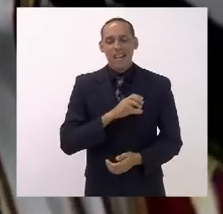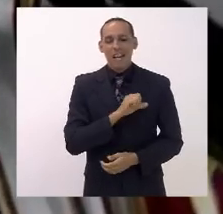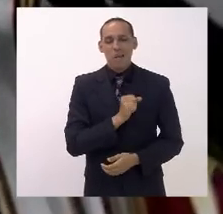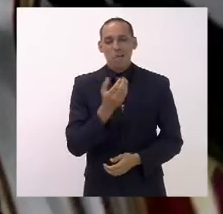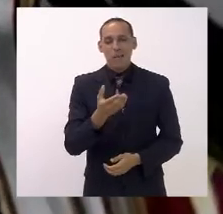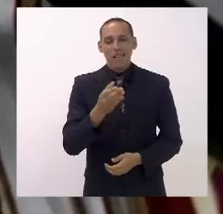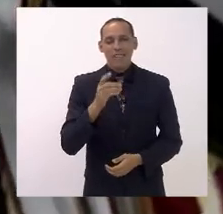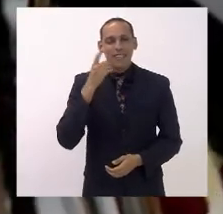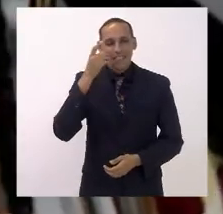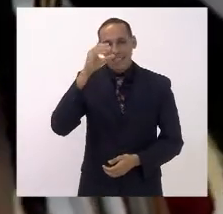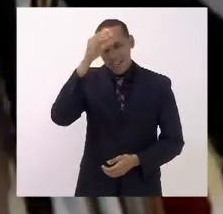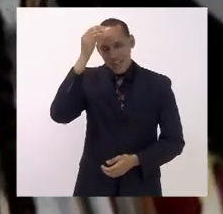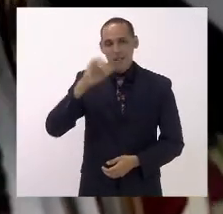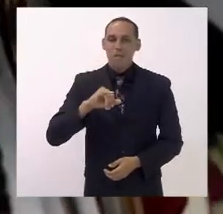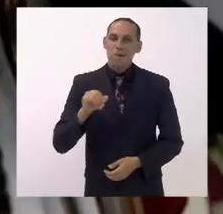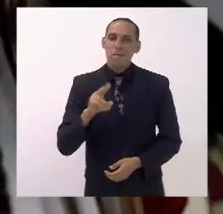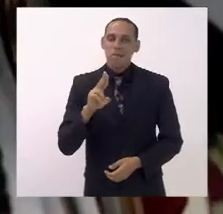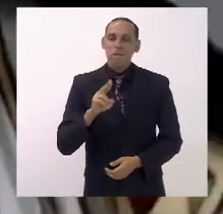Ju.